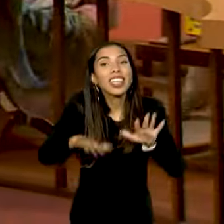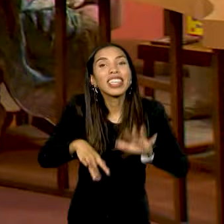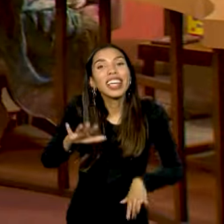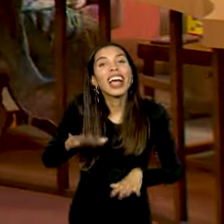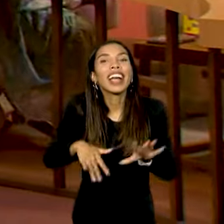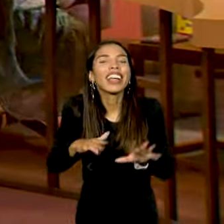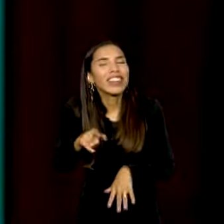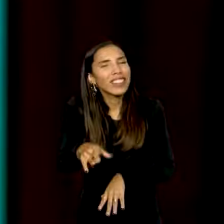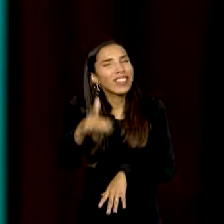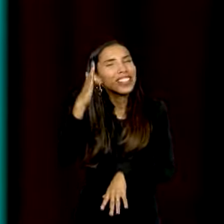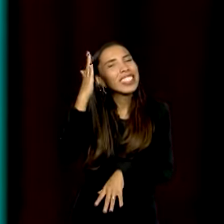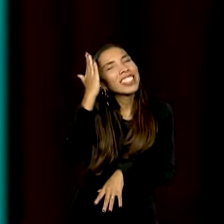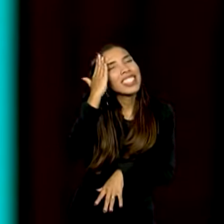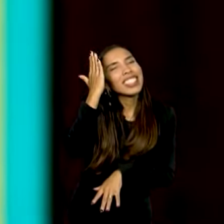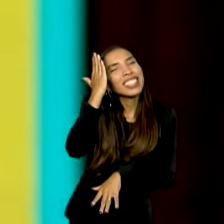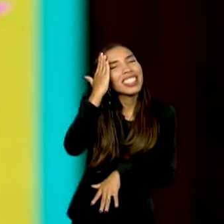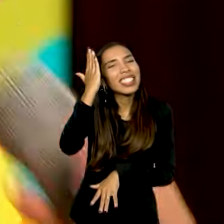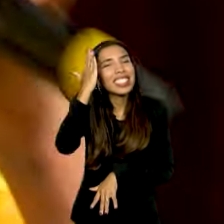sendo assado,